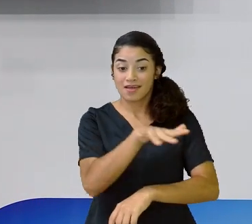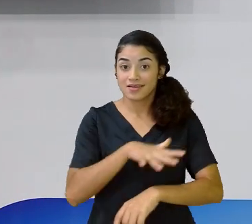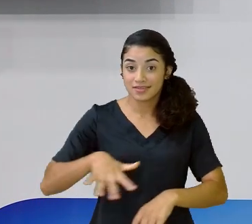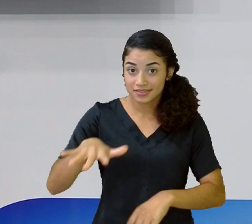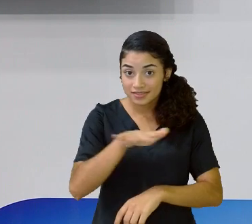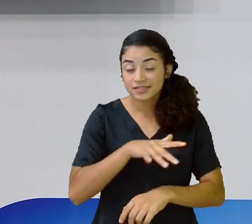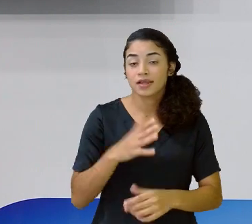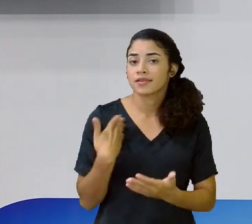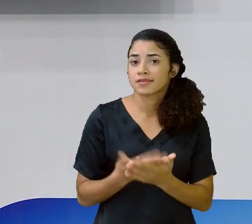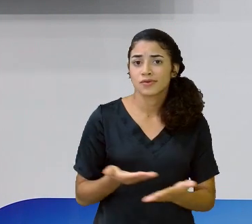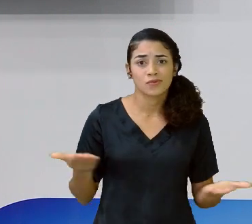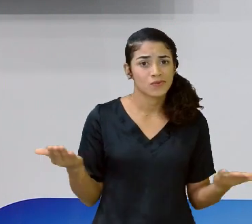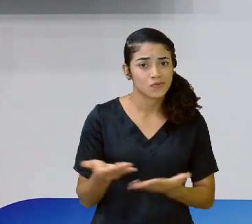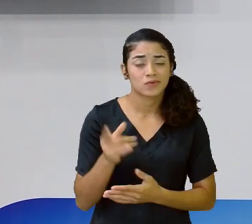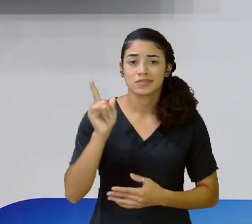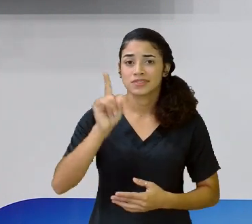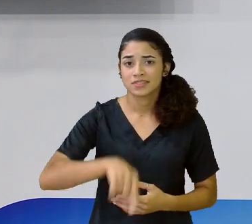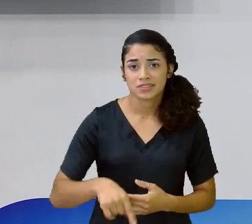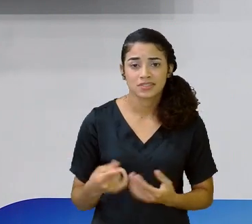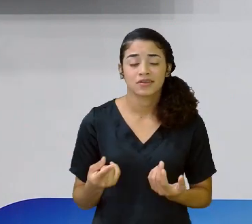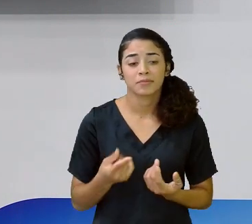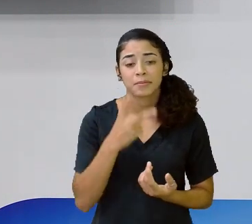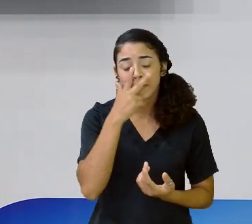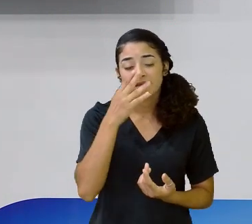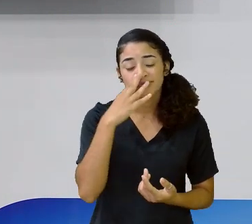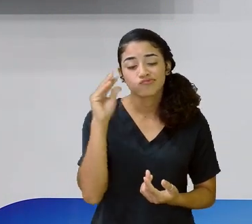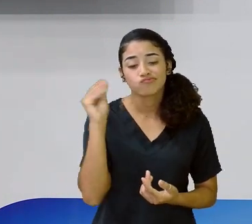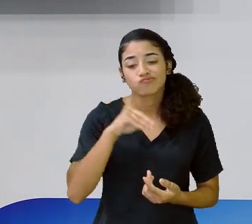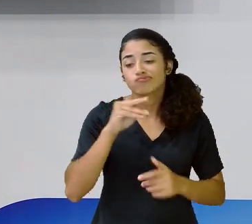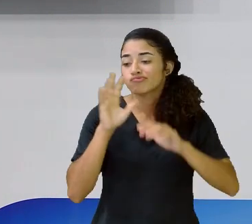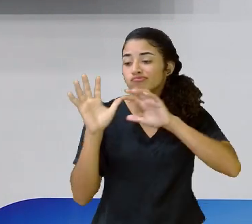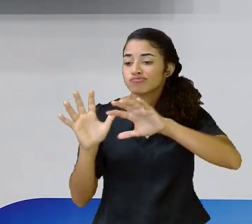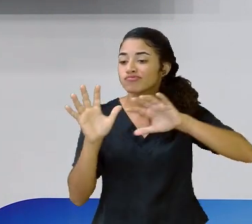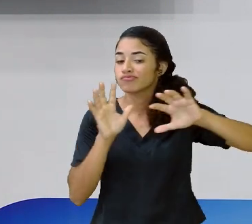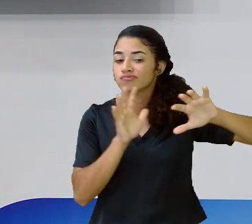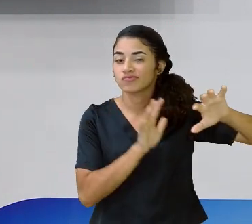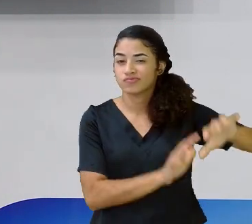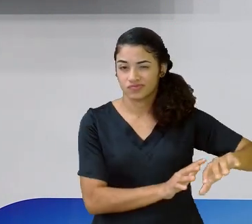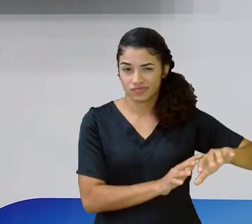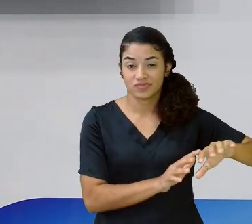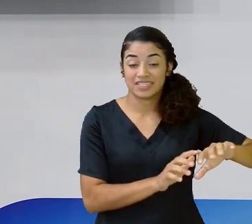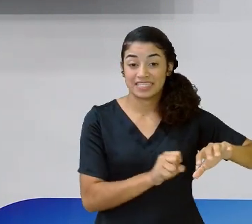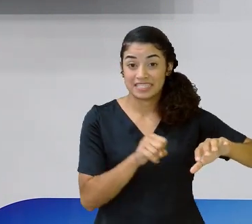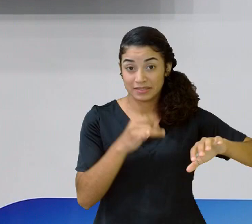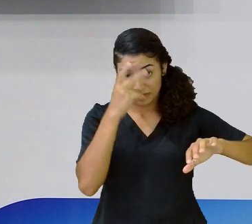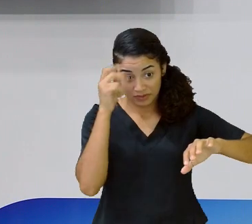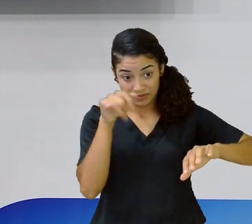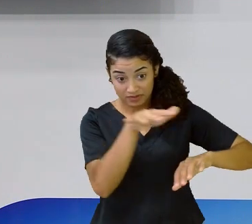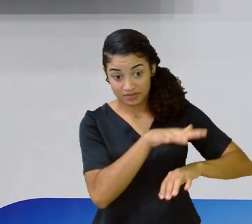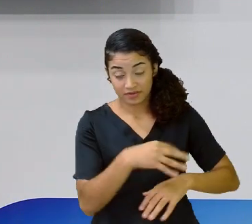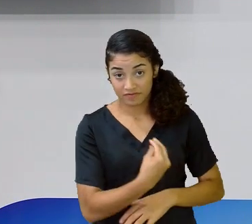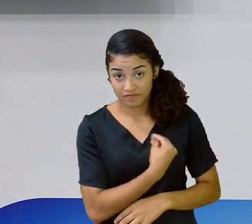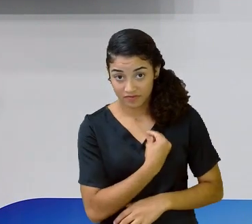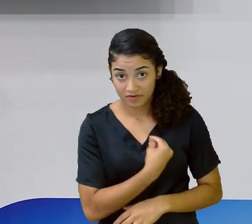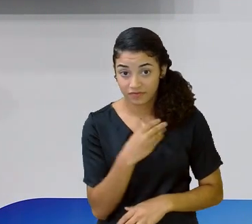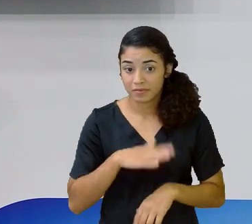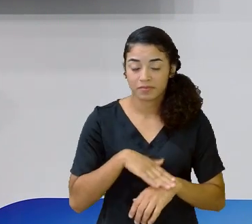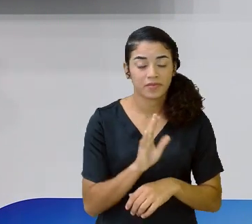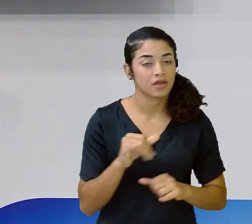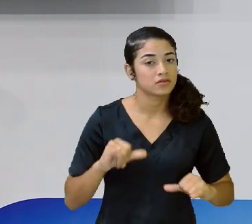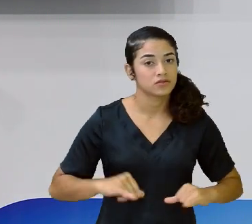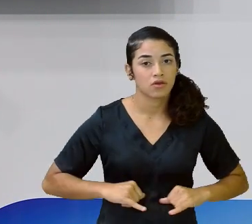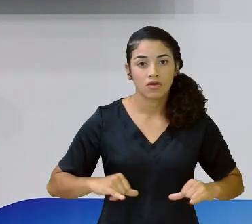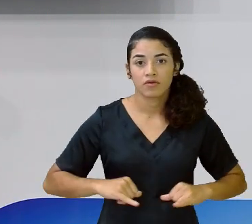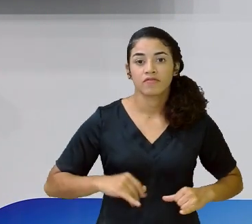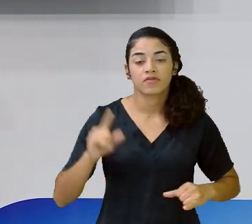que até hoje é bastante esquecida, escanteada. Que quem vive naquela região que mais sofre são as pessoas